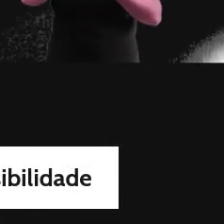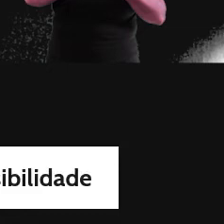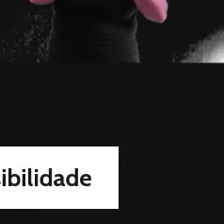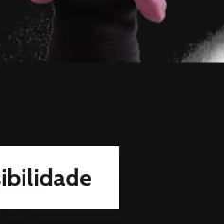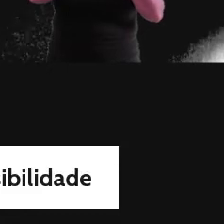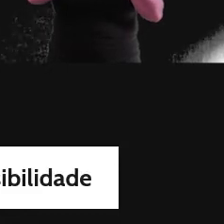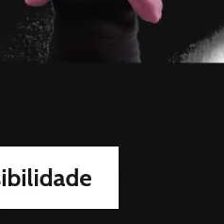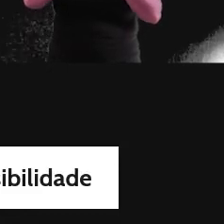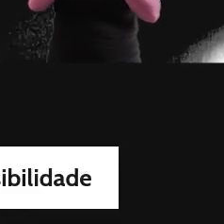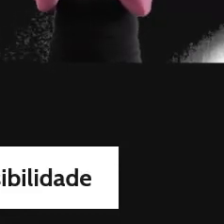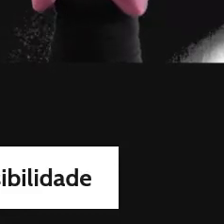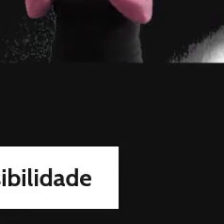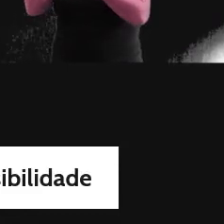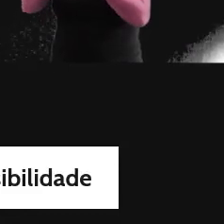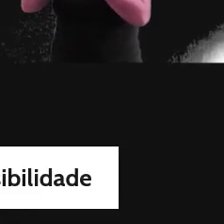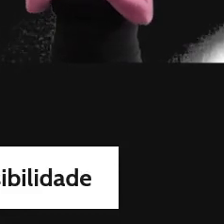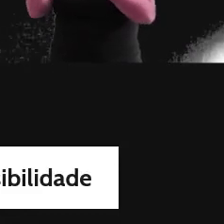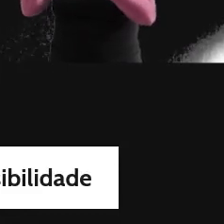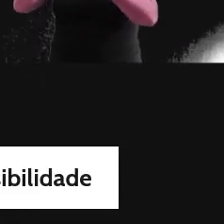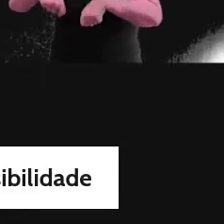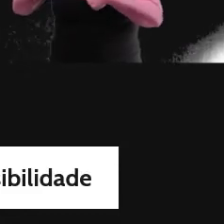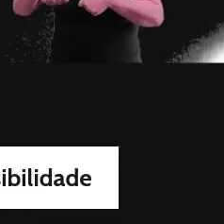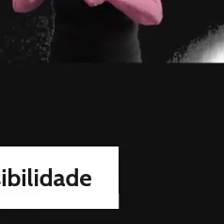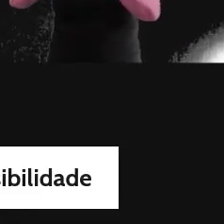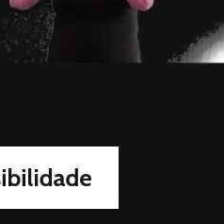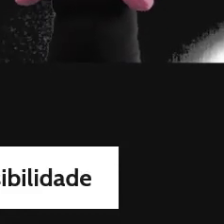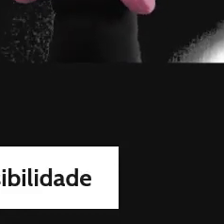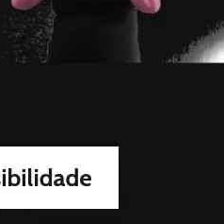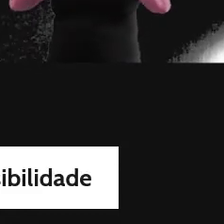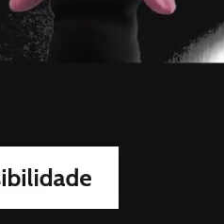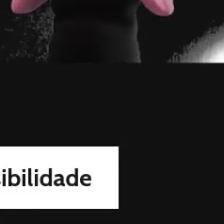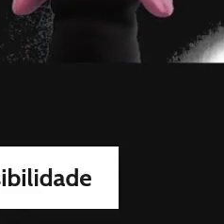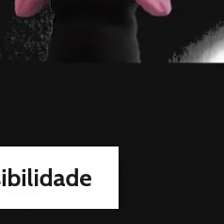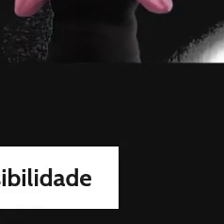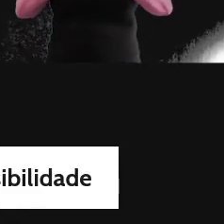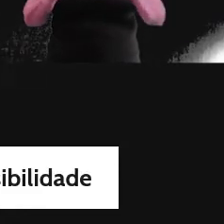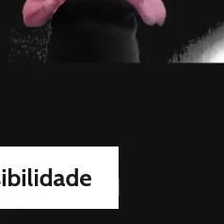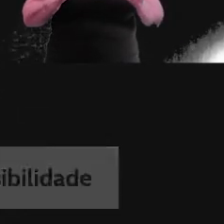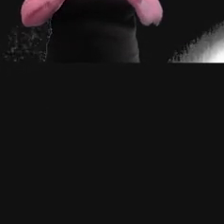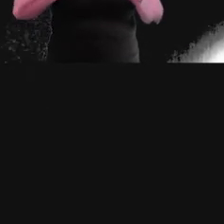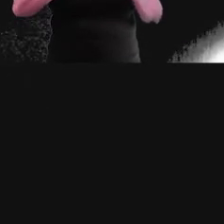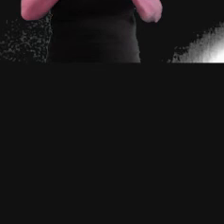quer e a gente busca, a gente precisa Exatamente. disso, né? Exatamente.